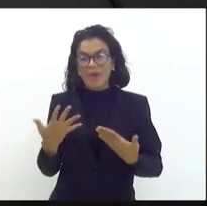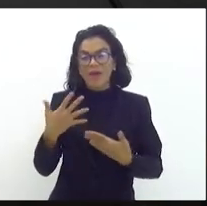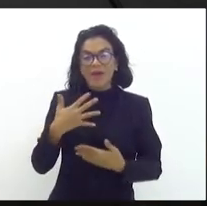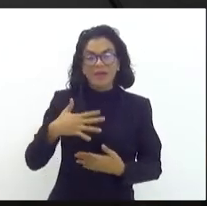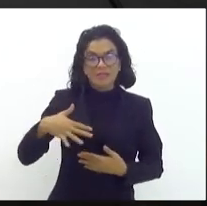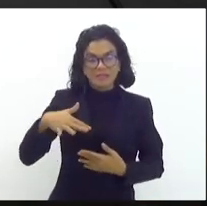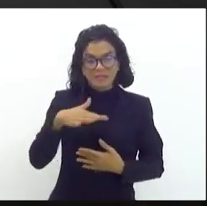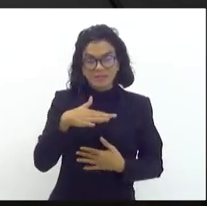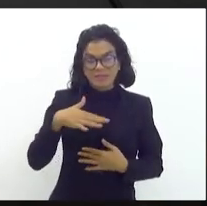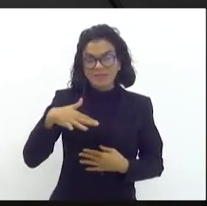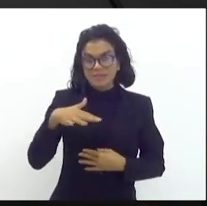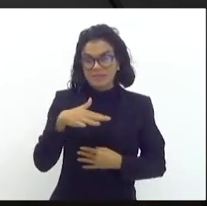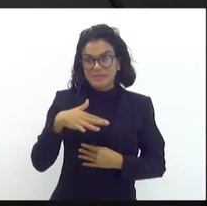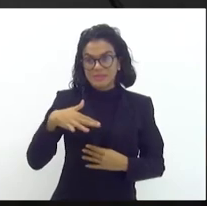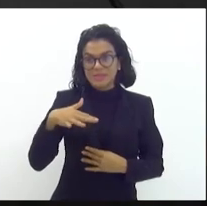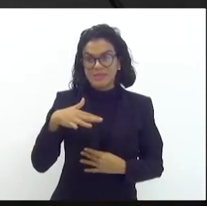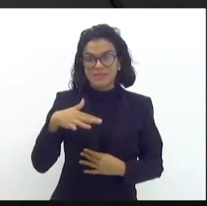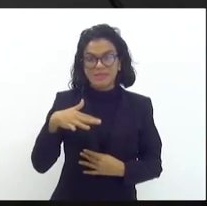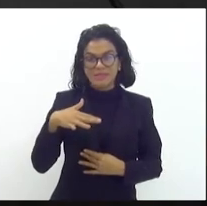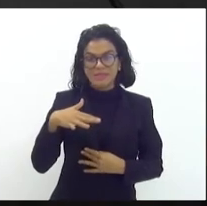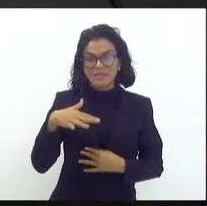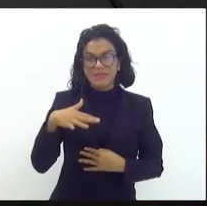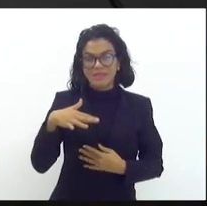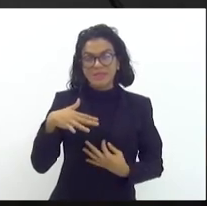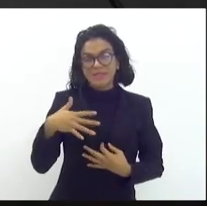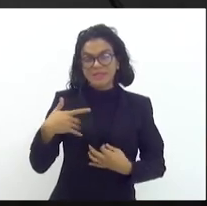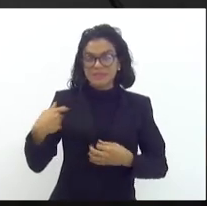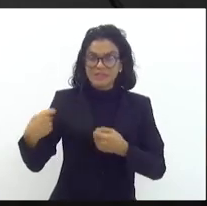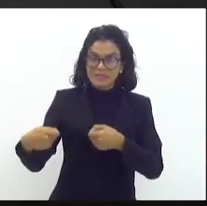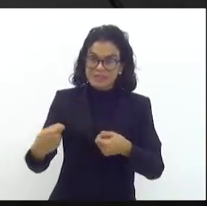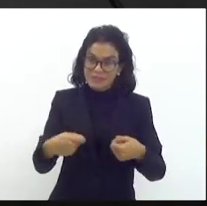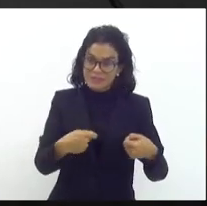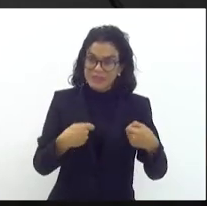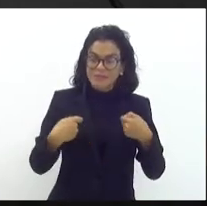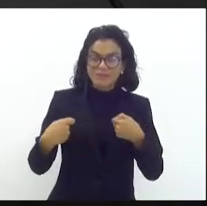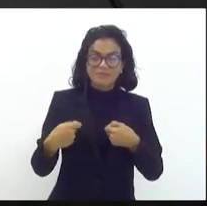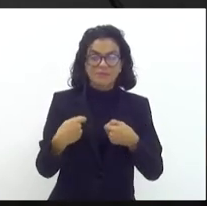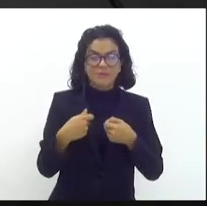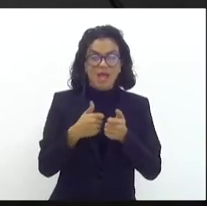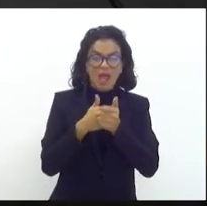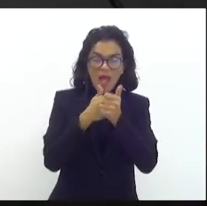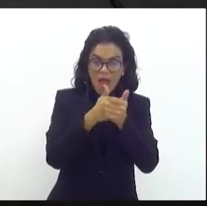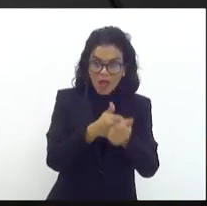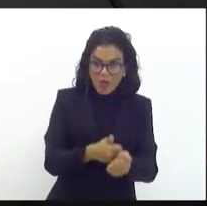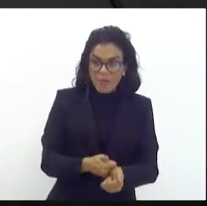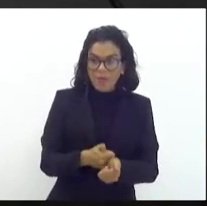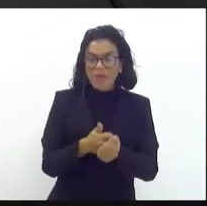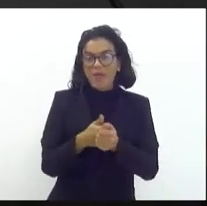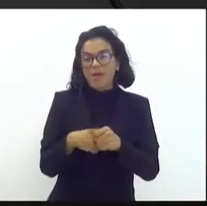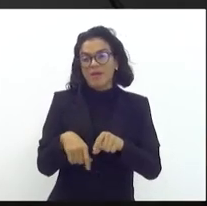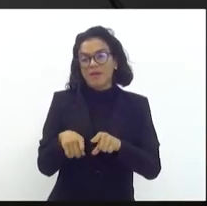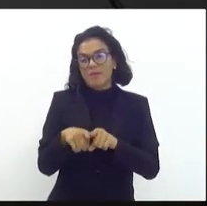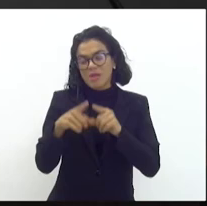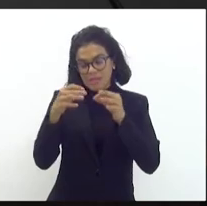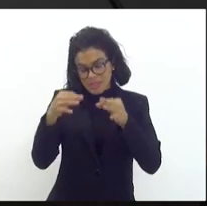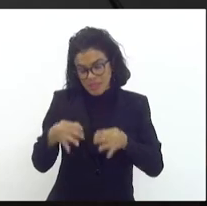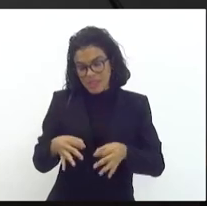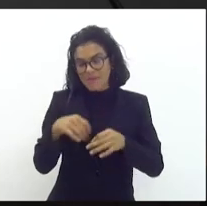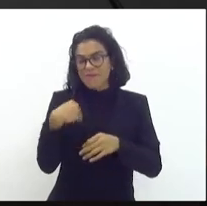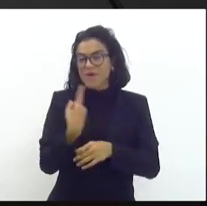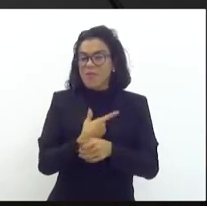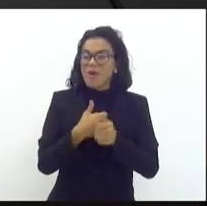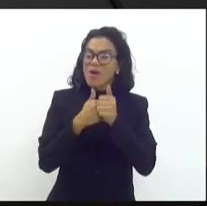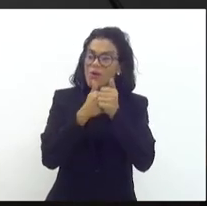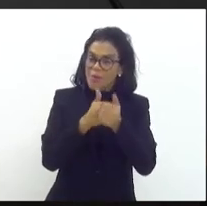que que a gente vai precisar que a gente vai precisar acompanhar Com certeza vamos acompanhar muito de perto